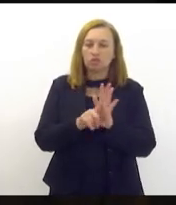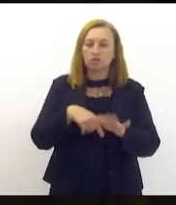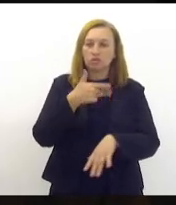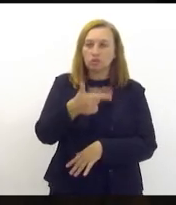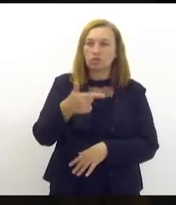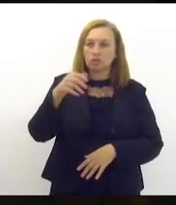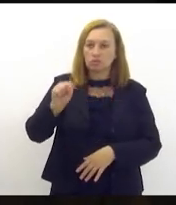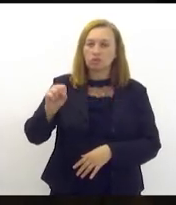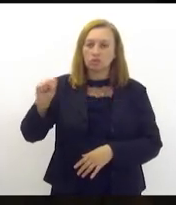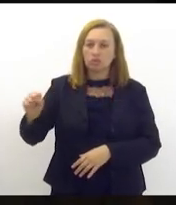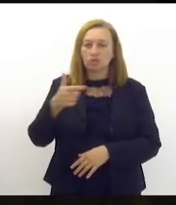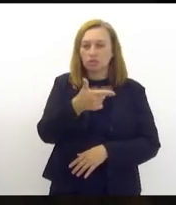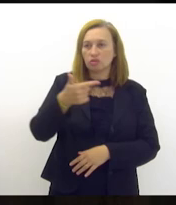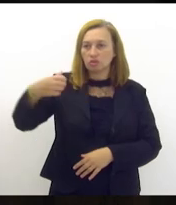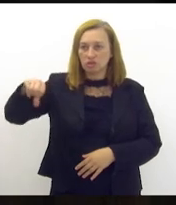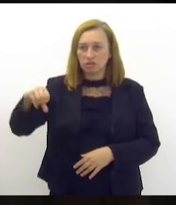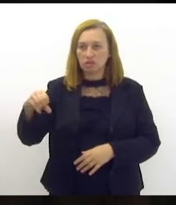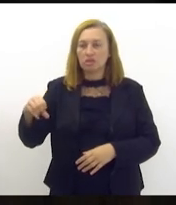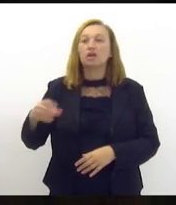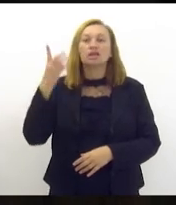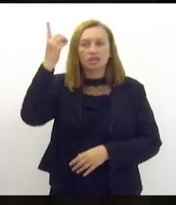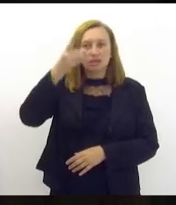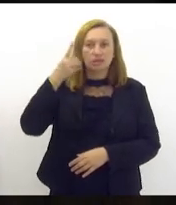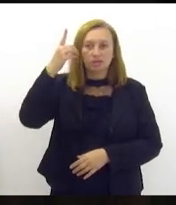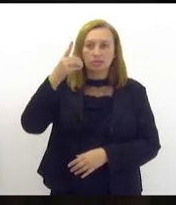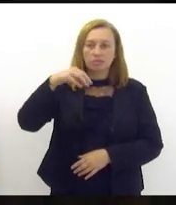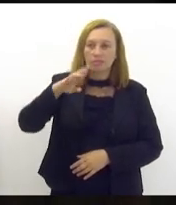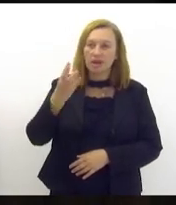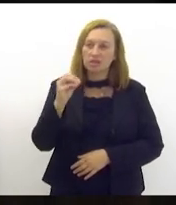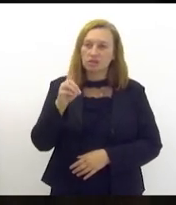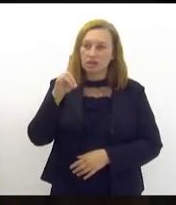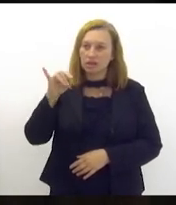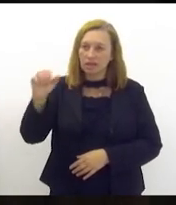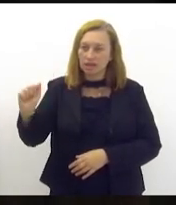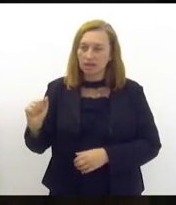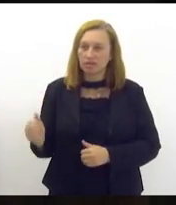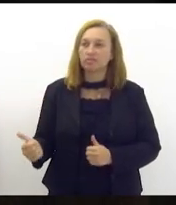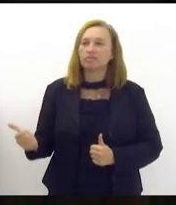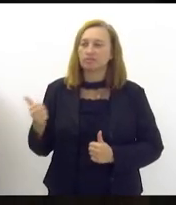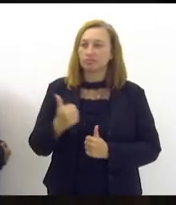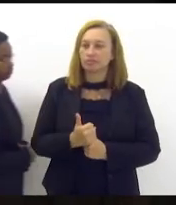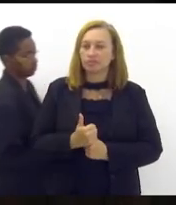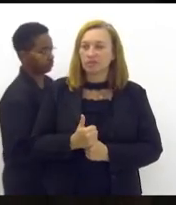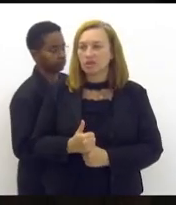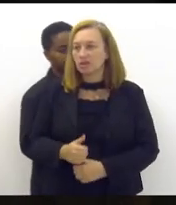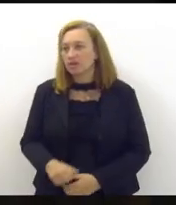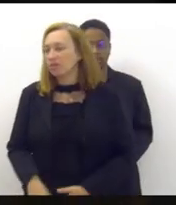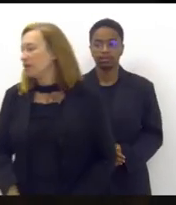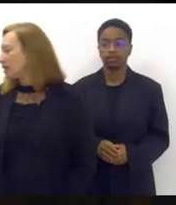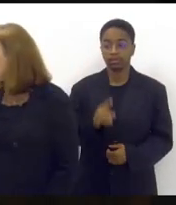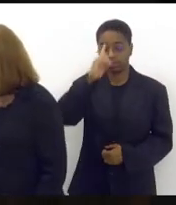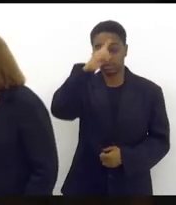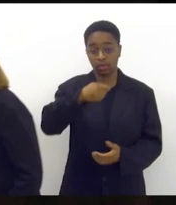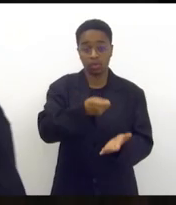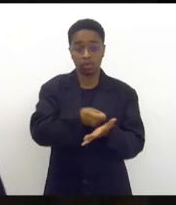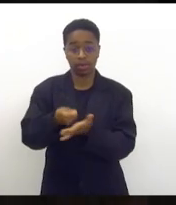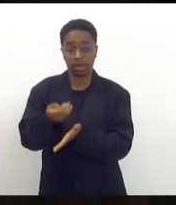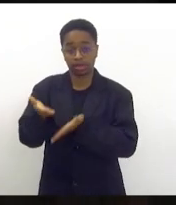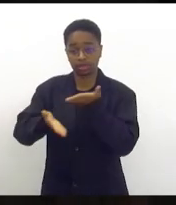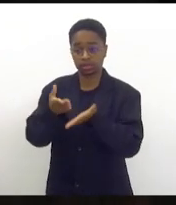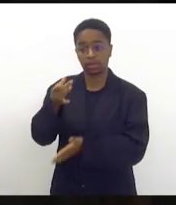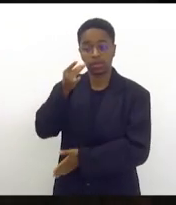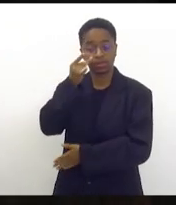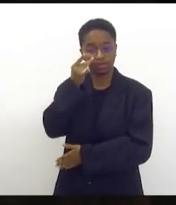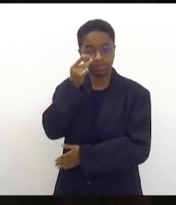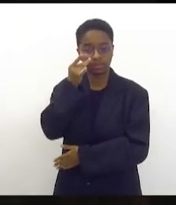número 288/2019, de autoria do deputado Márcio Canella, que determina a obrigatoriedade de atendimento